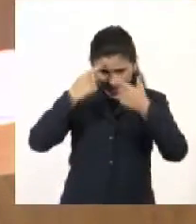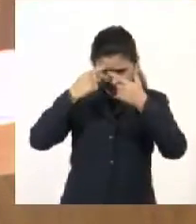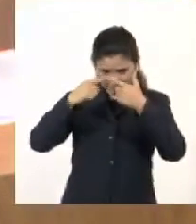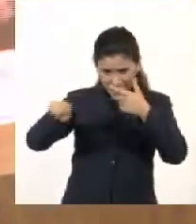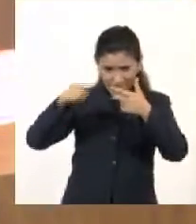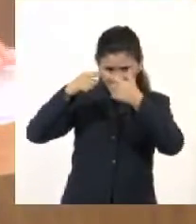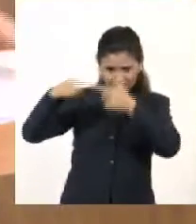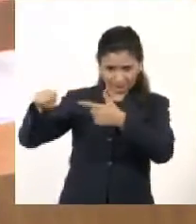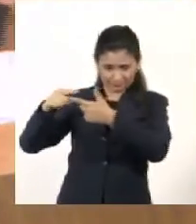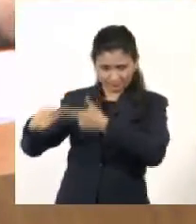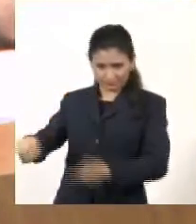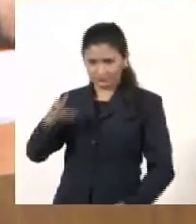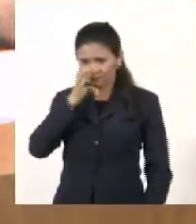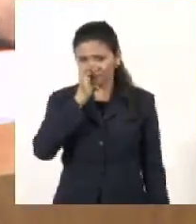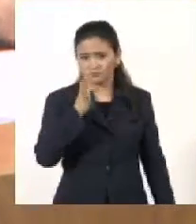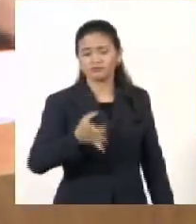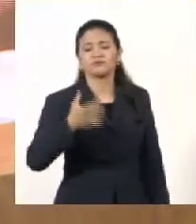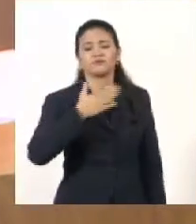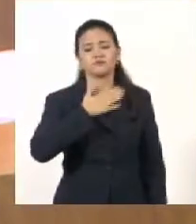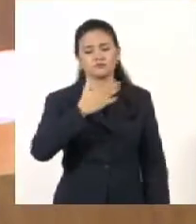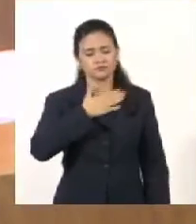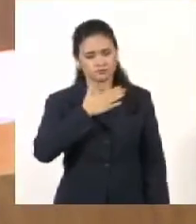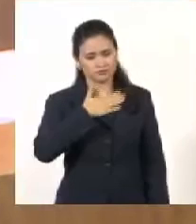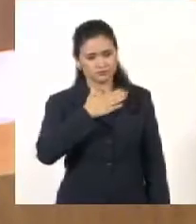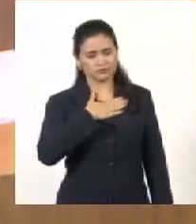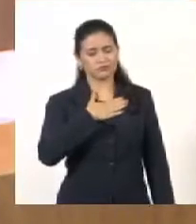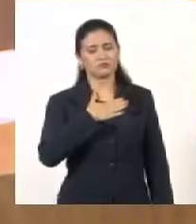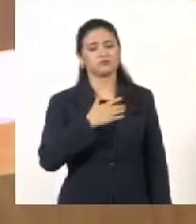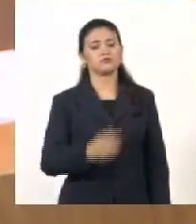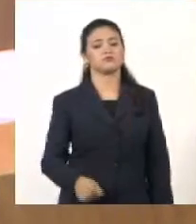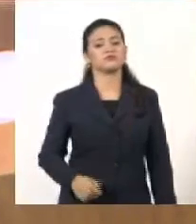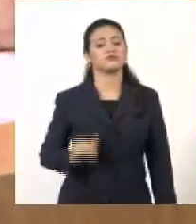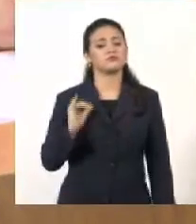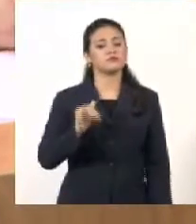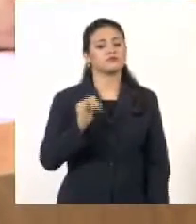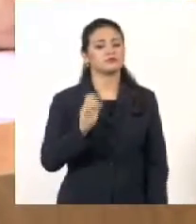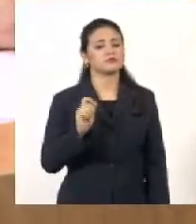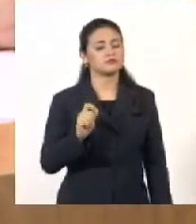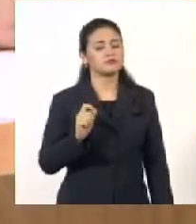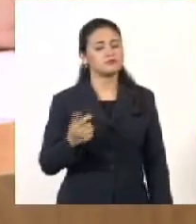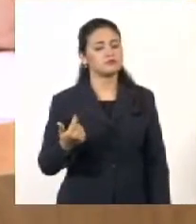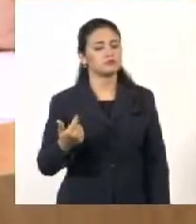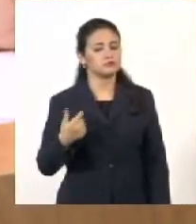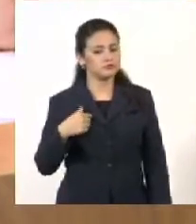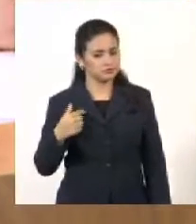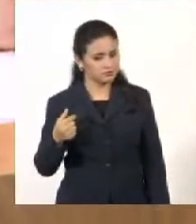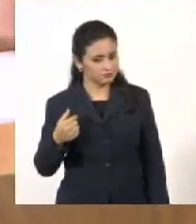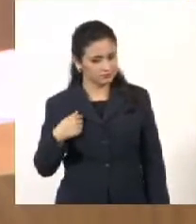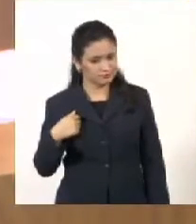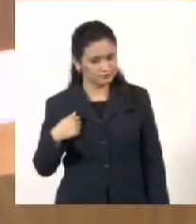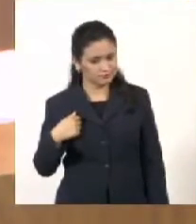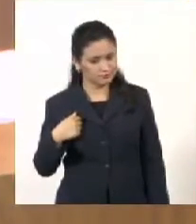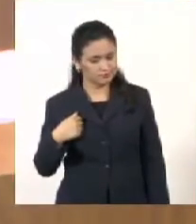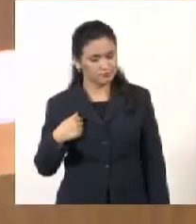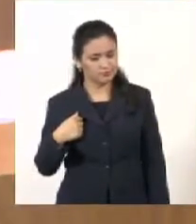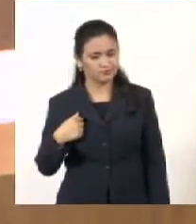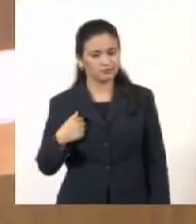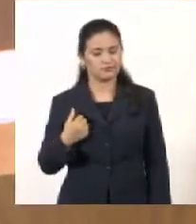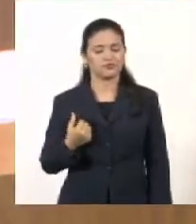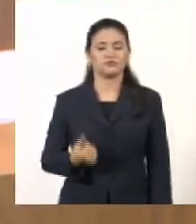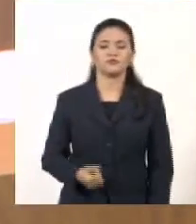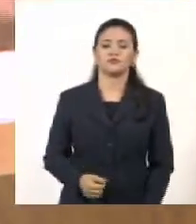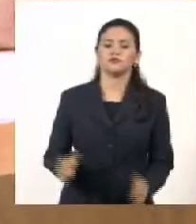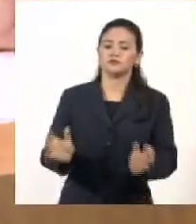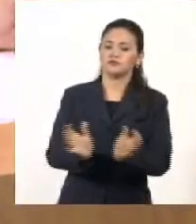de forma veemente, dizendo que eu, por exemplo, que eu participei do